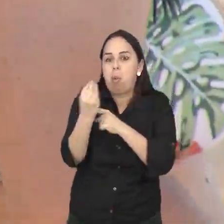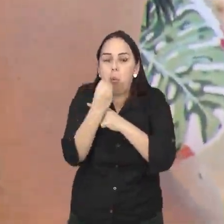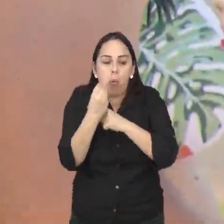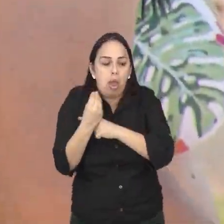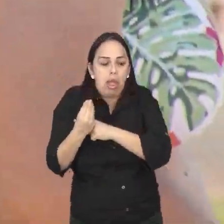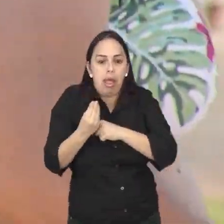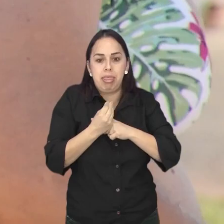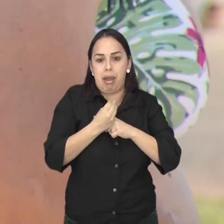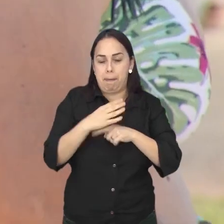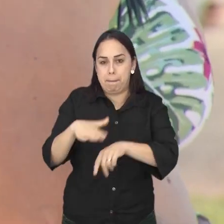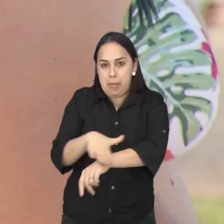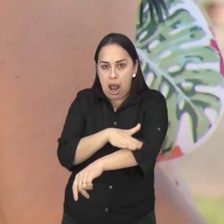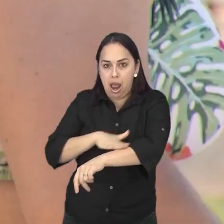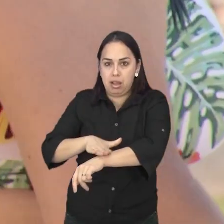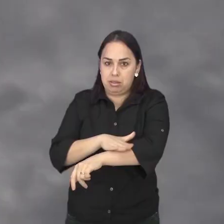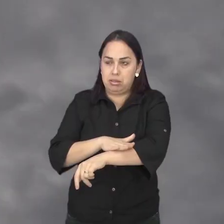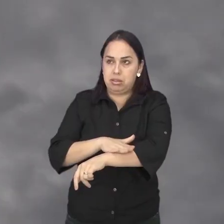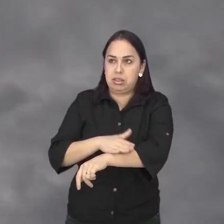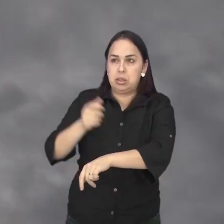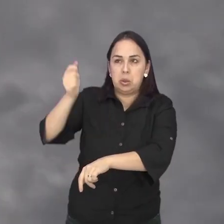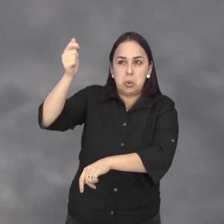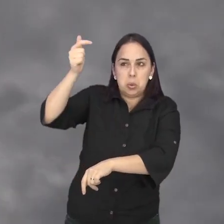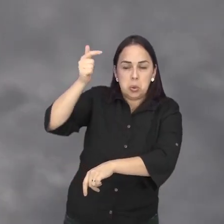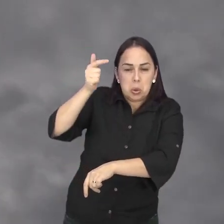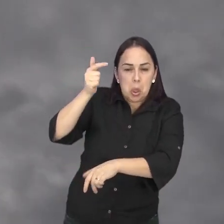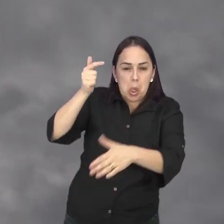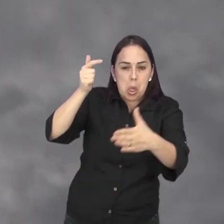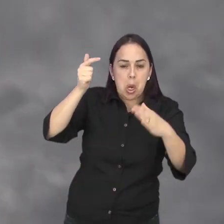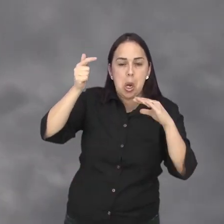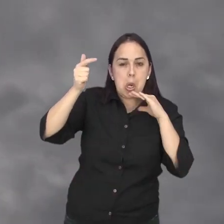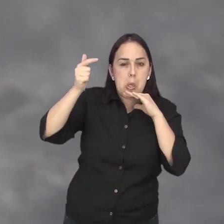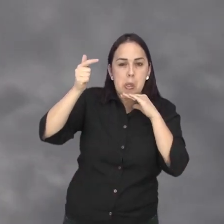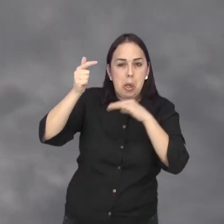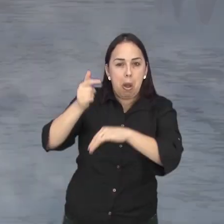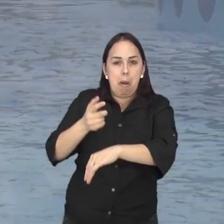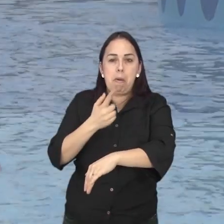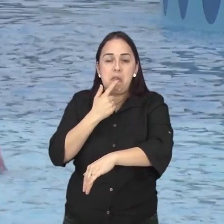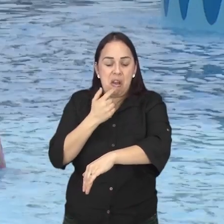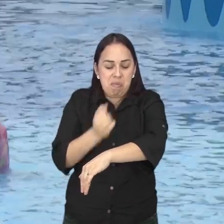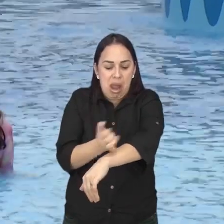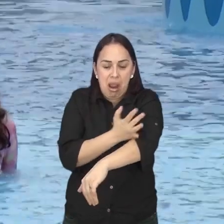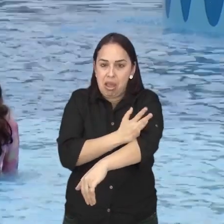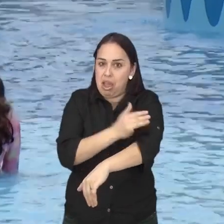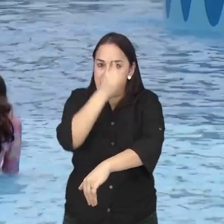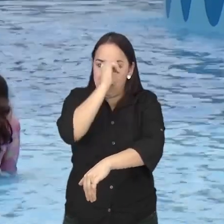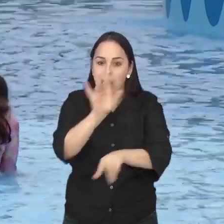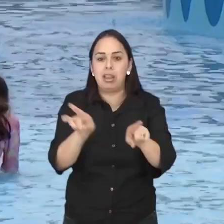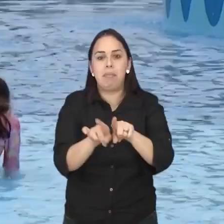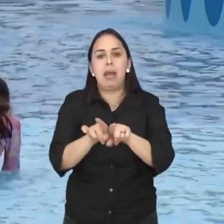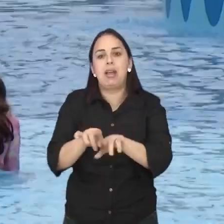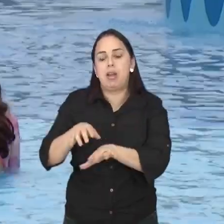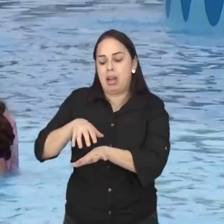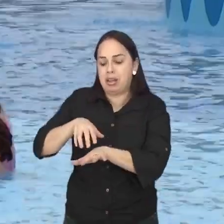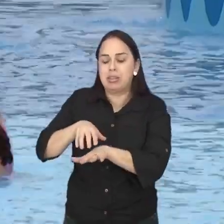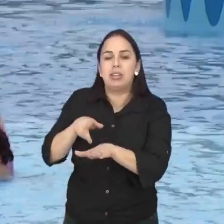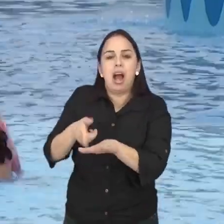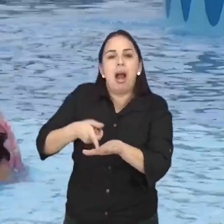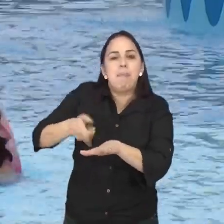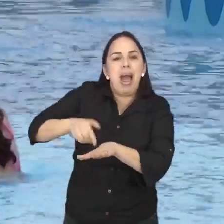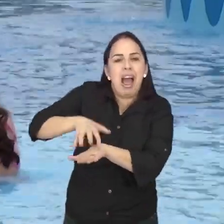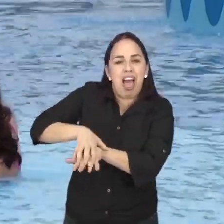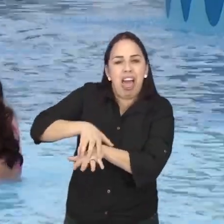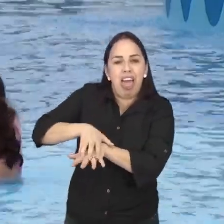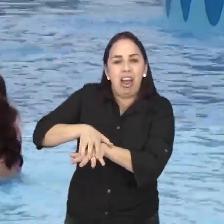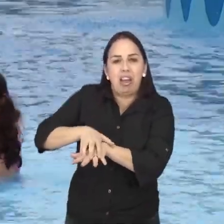ficar atento aos cuidados com a pele. Além dos casos de insolação, as micoses são muito frequentes nesta época do